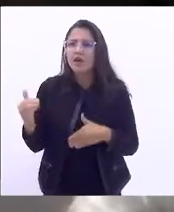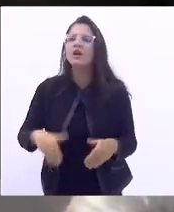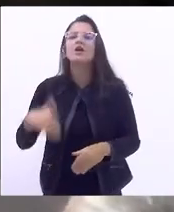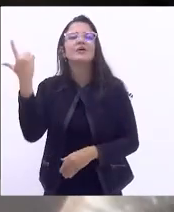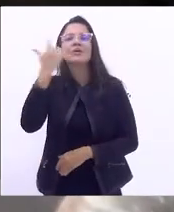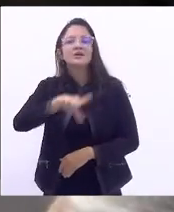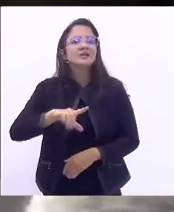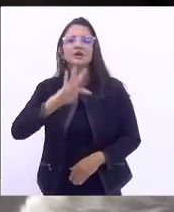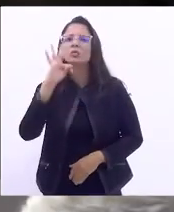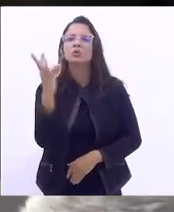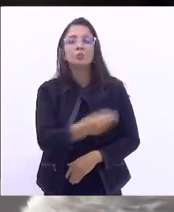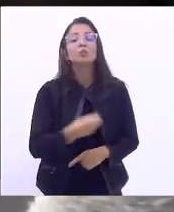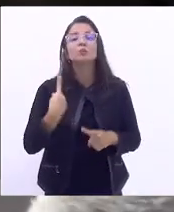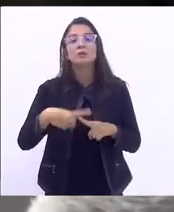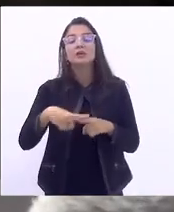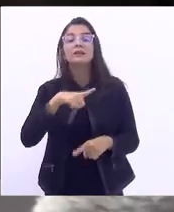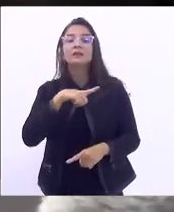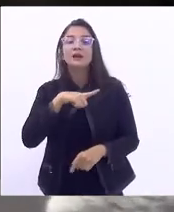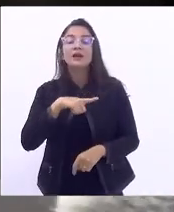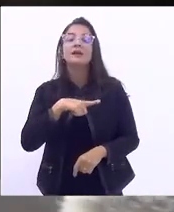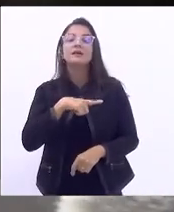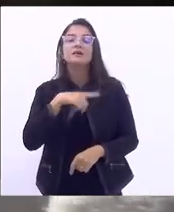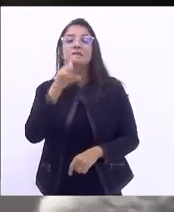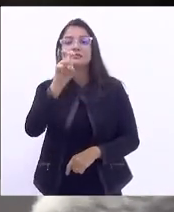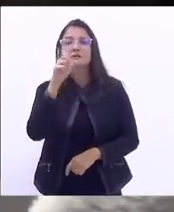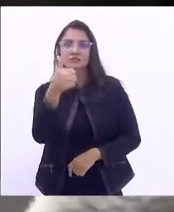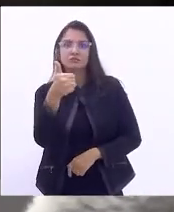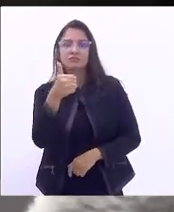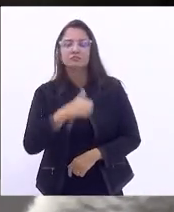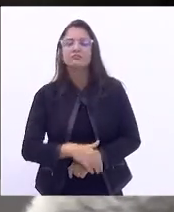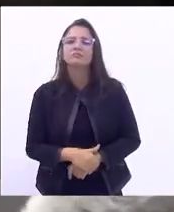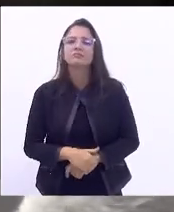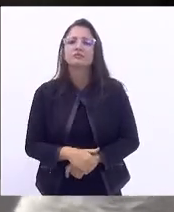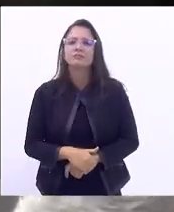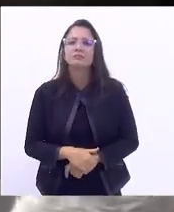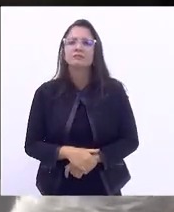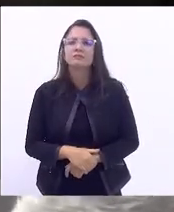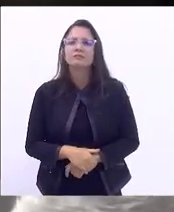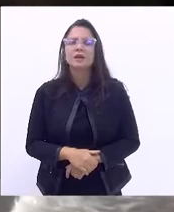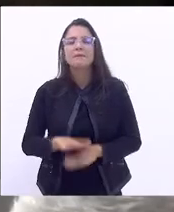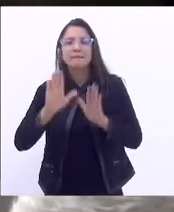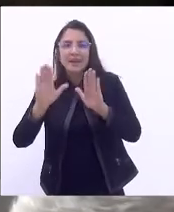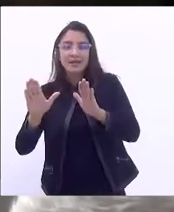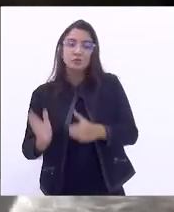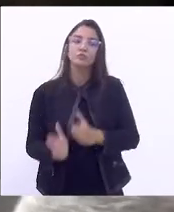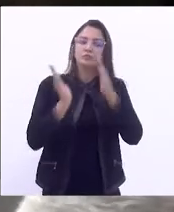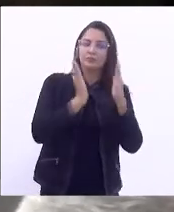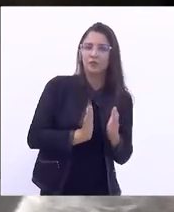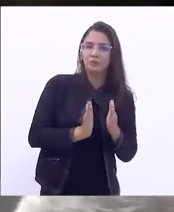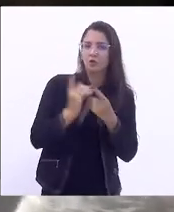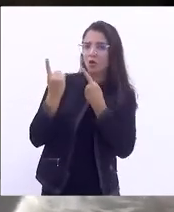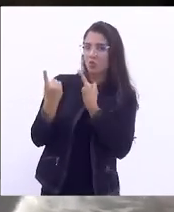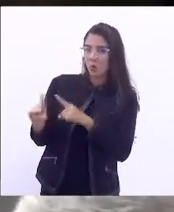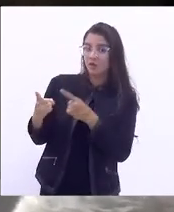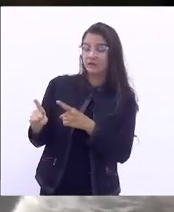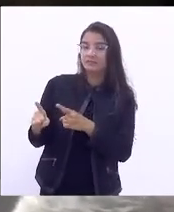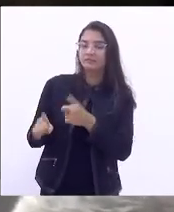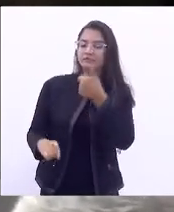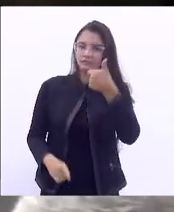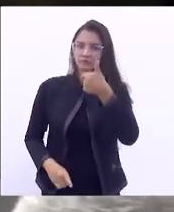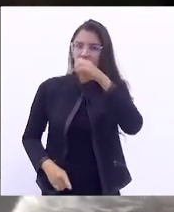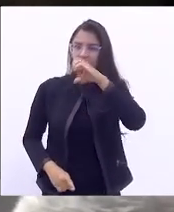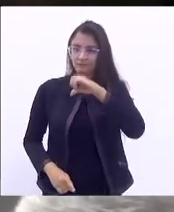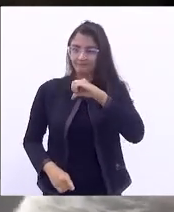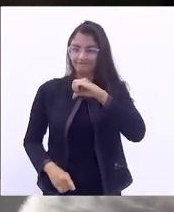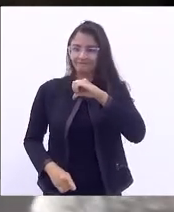têm 51. Quando sai a oposição, só tem 19, o